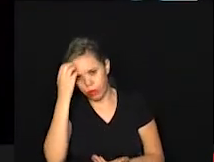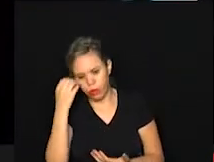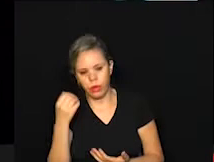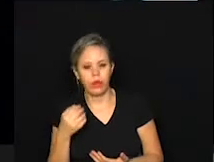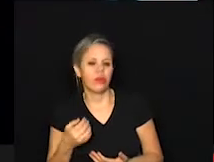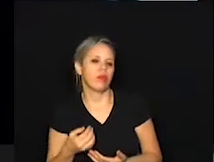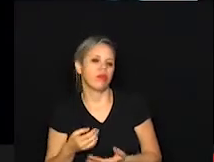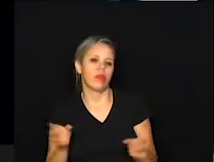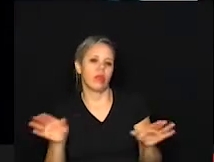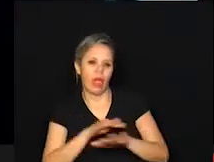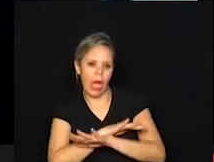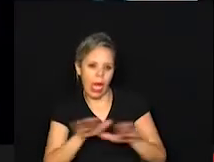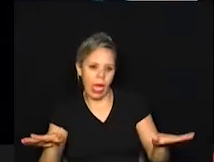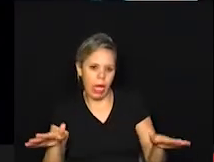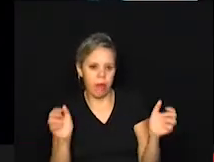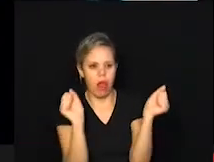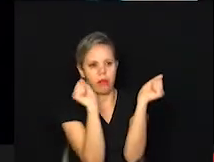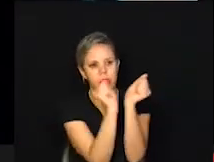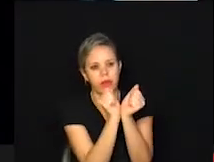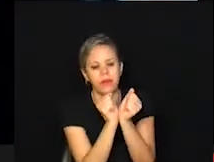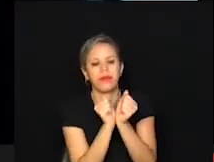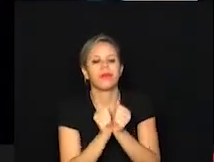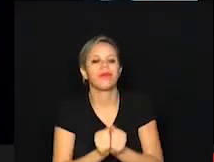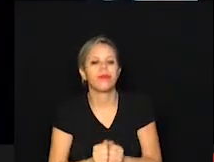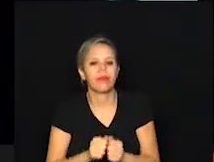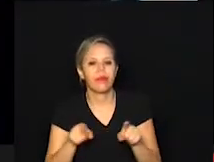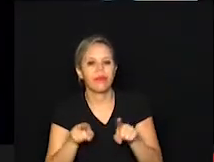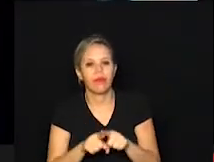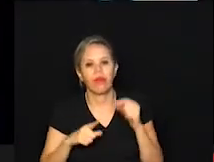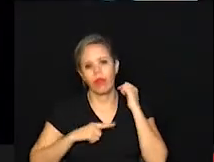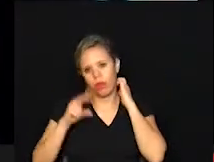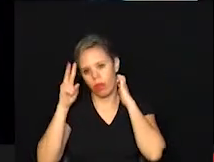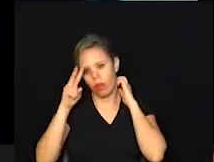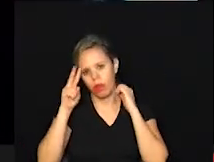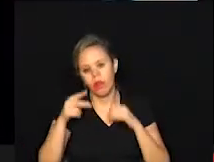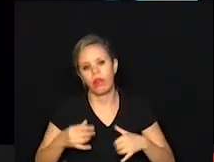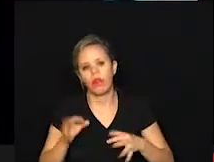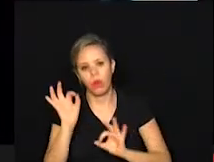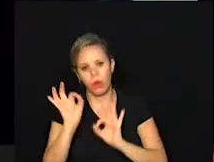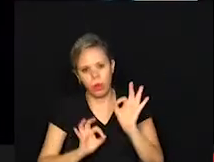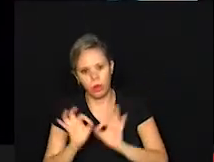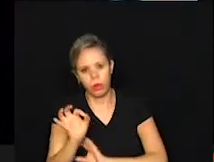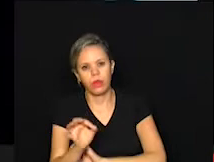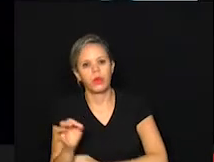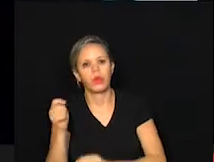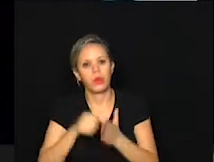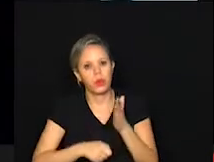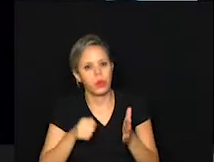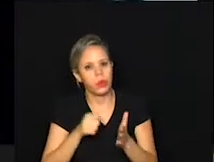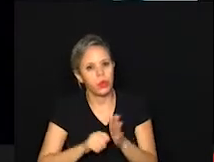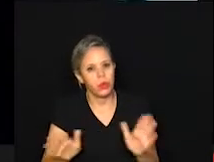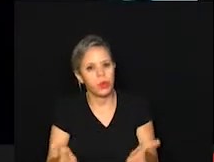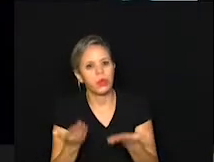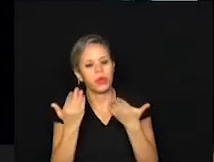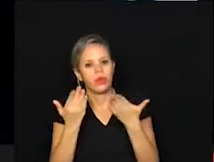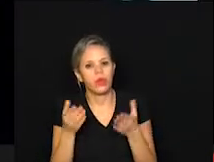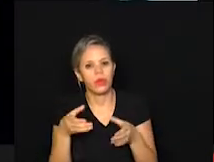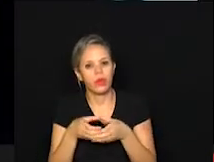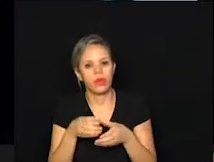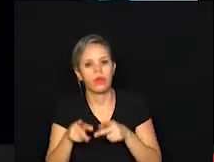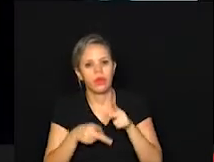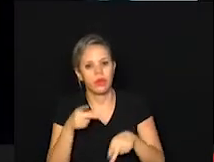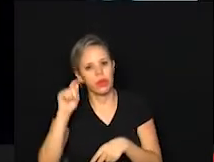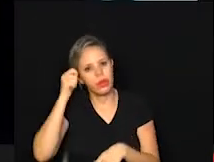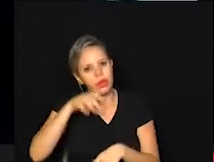de fato, a escravidão, mas também tem um histórico de muita organização, de luta, de contribuição da comunidade